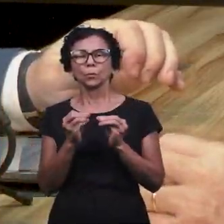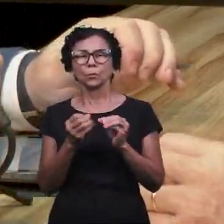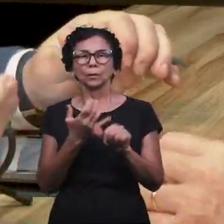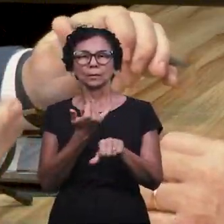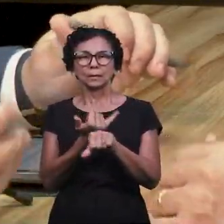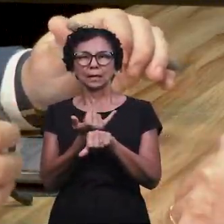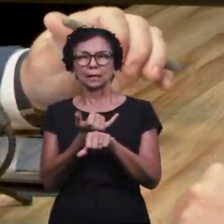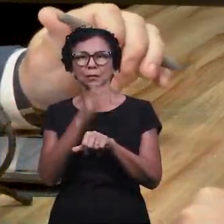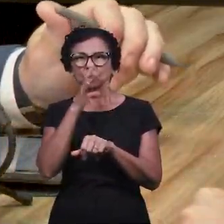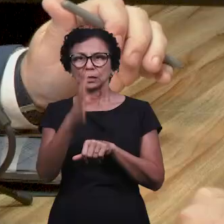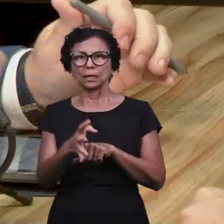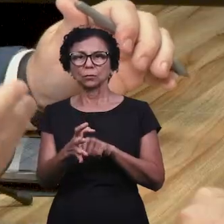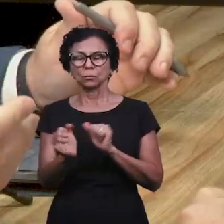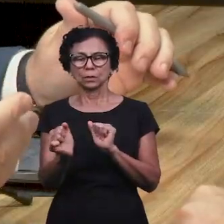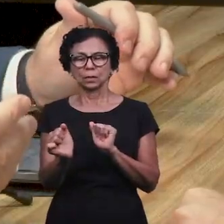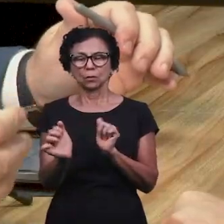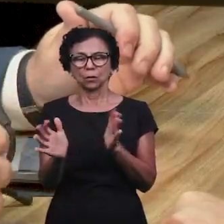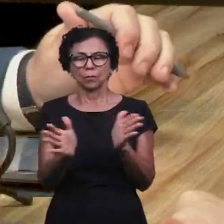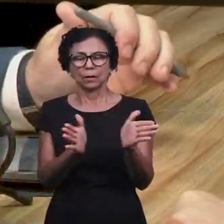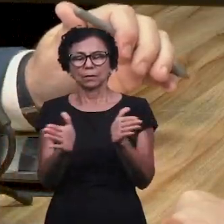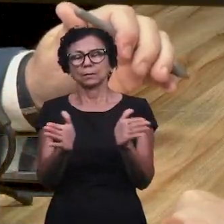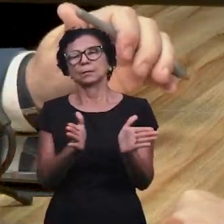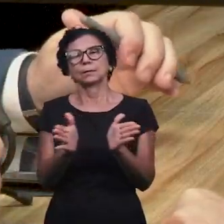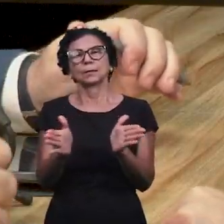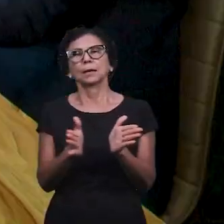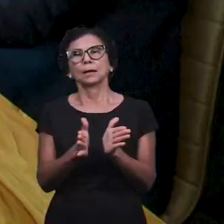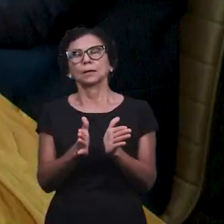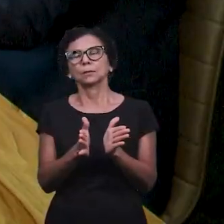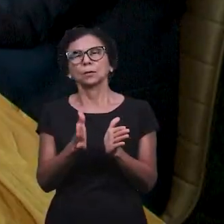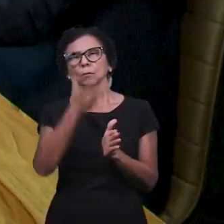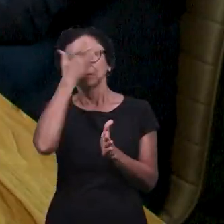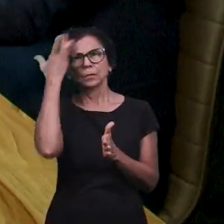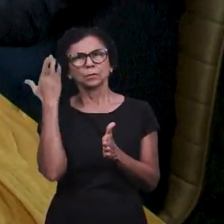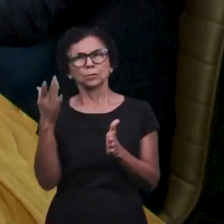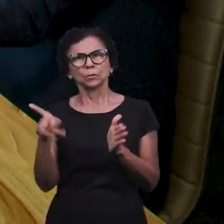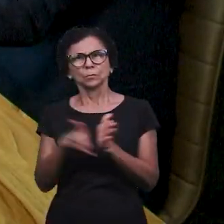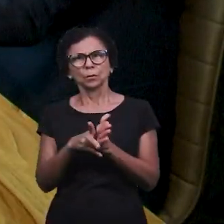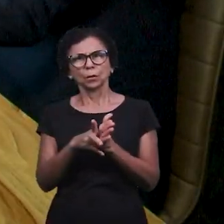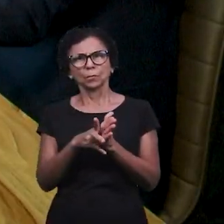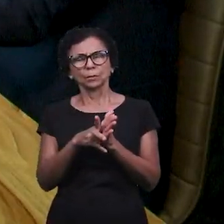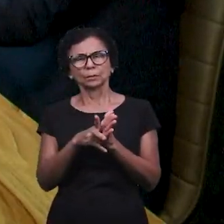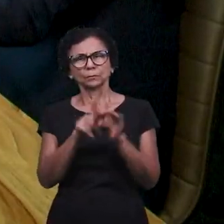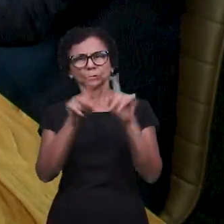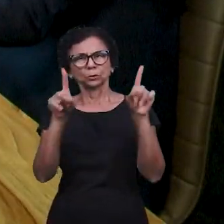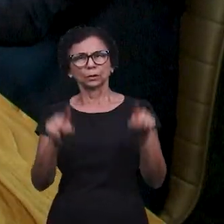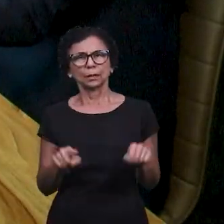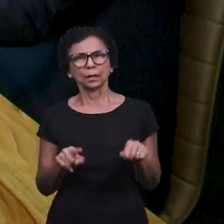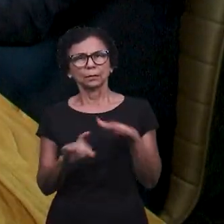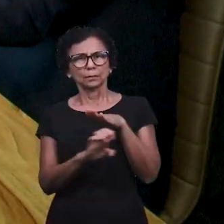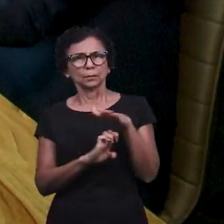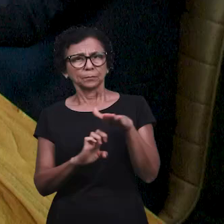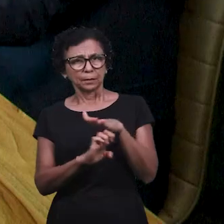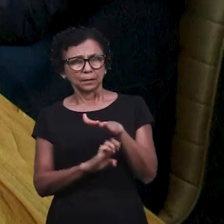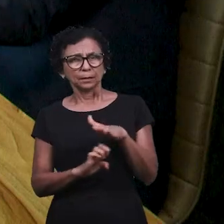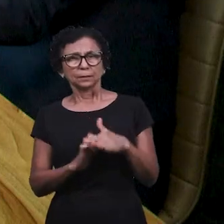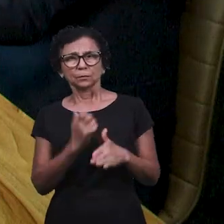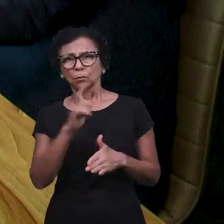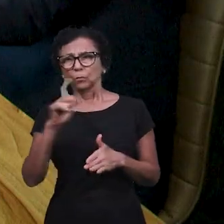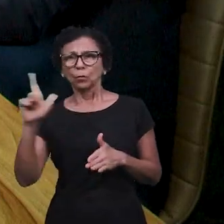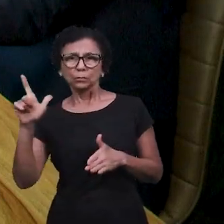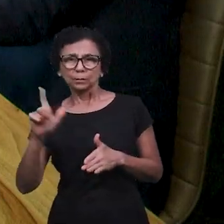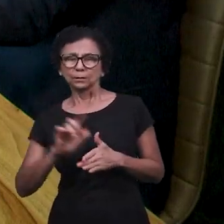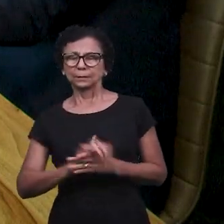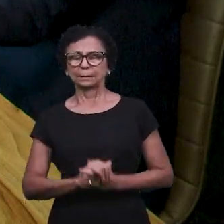denúncia? Seriam as pessoas vinculadas àquela empresa? Seriam terceiros? Os canais de denúncia e toda a